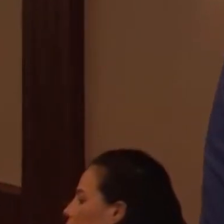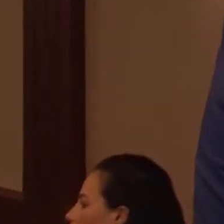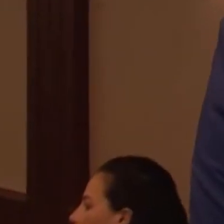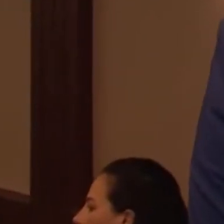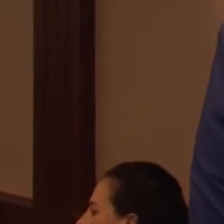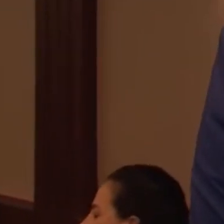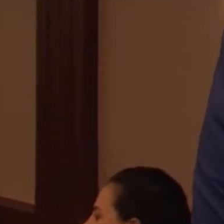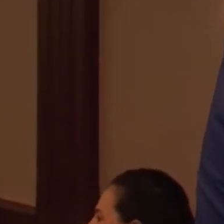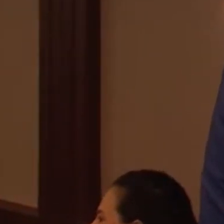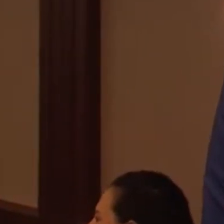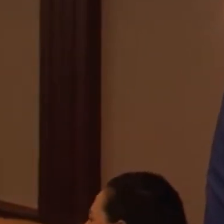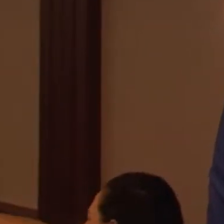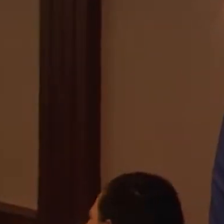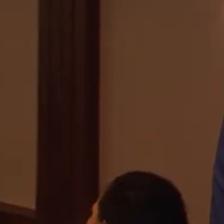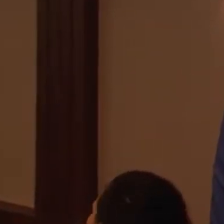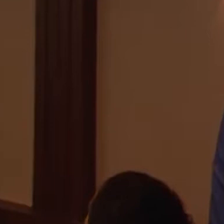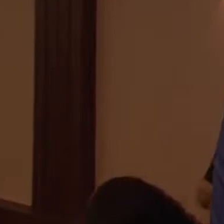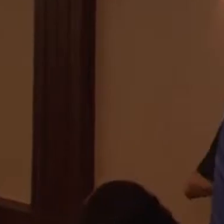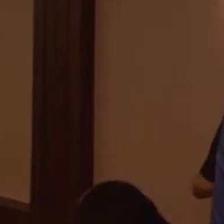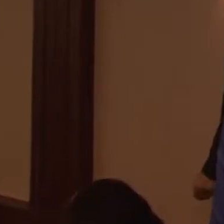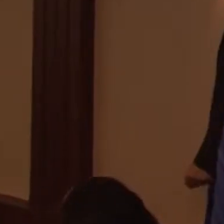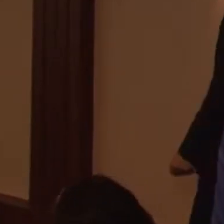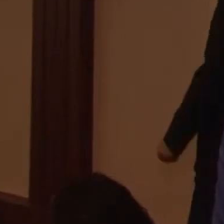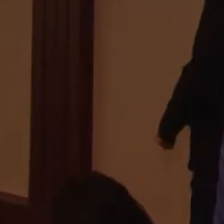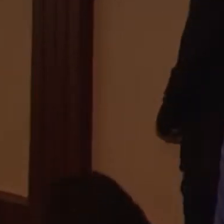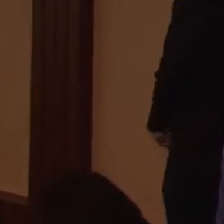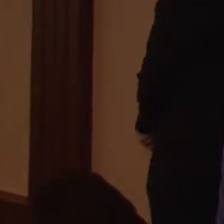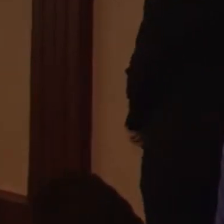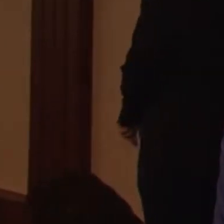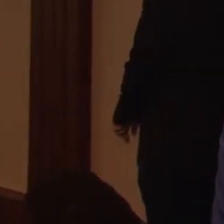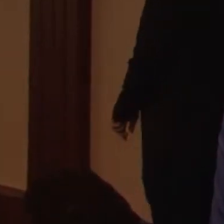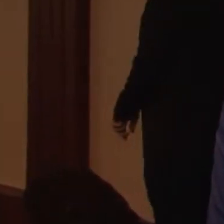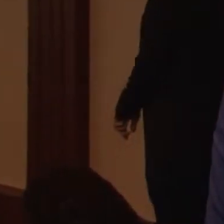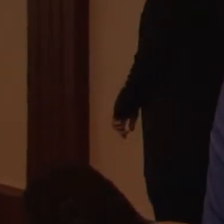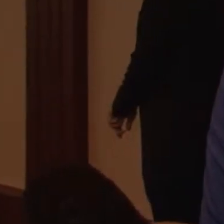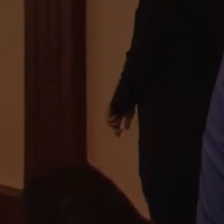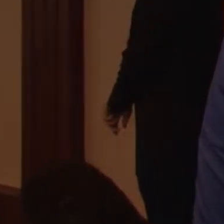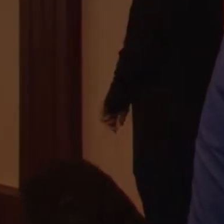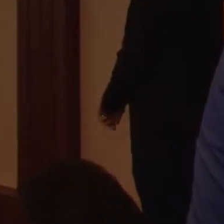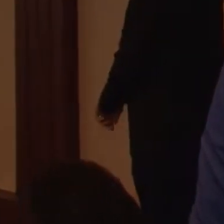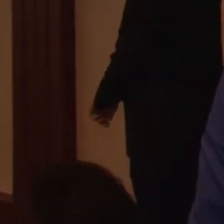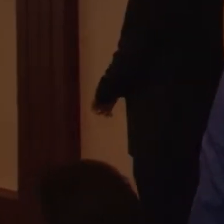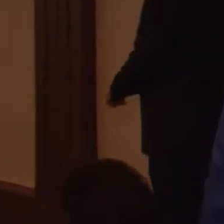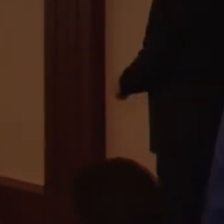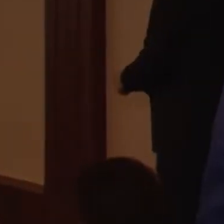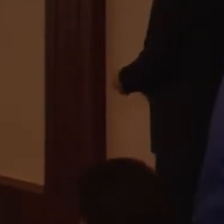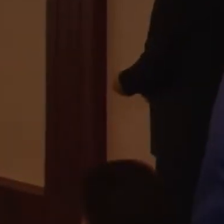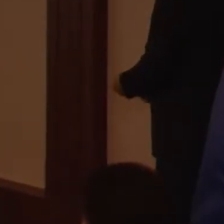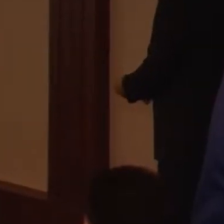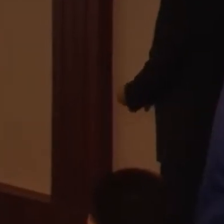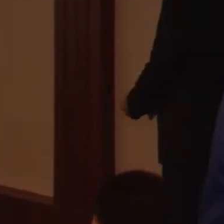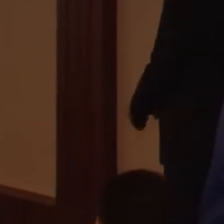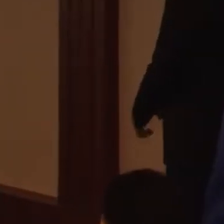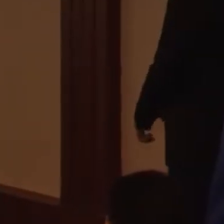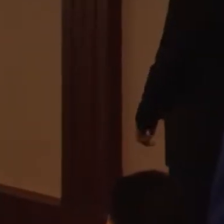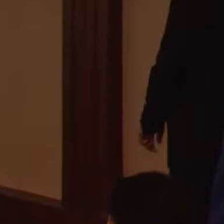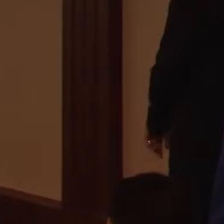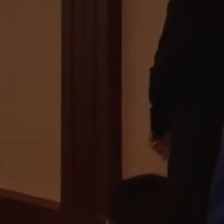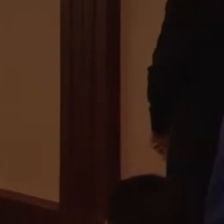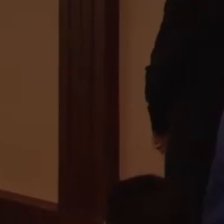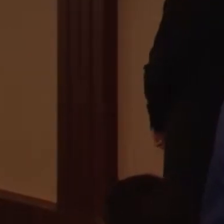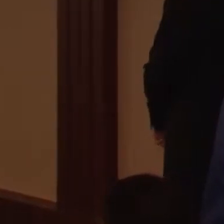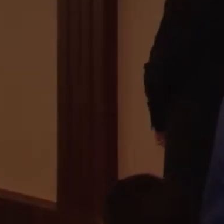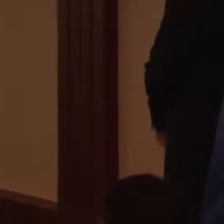livro importante do Código da Cidade, porque trata do ambiente natural. Nós trataremos de pauta desde a questão do reuso